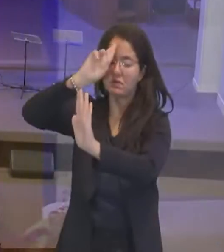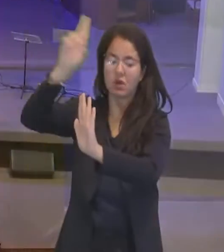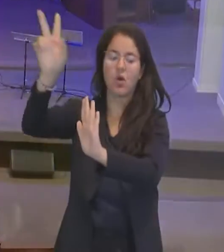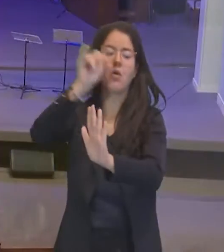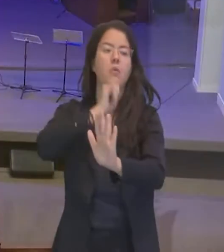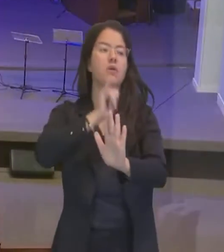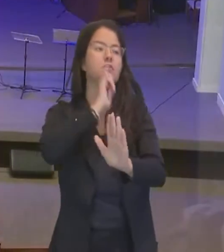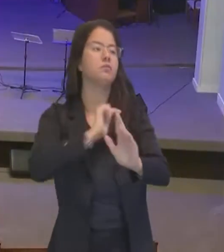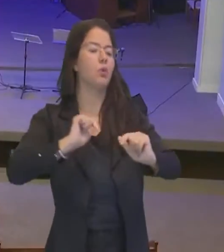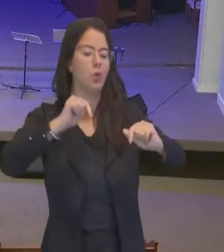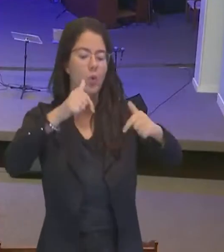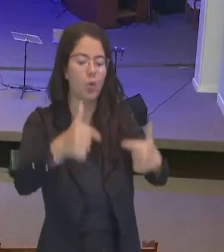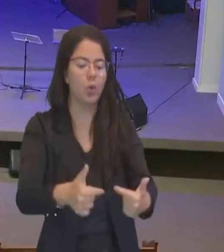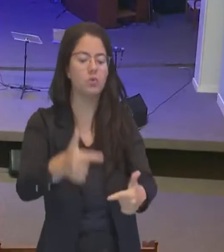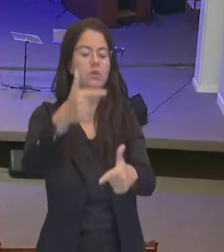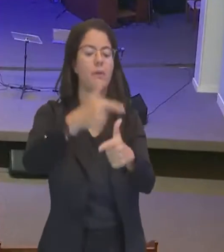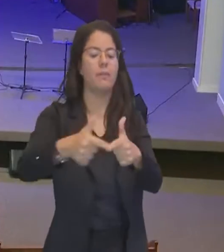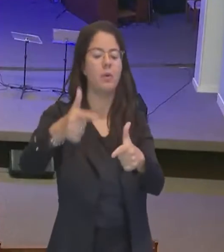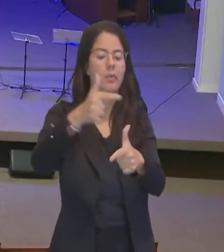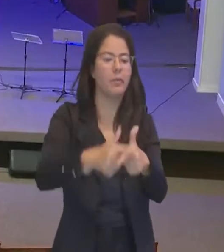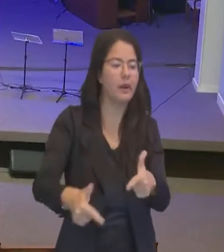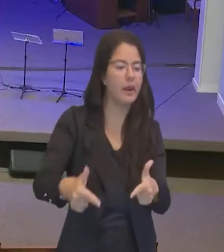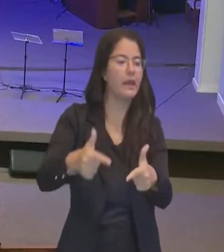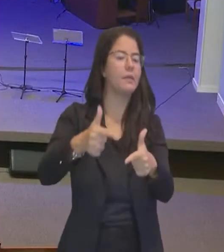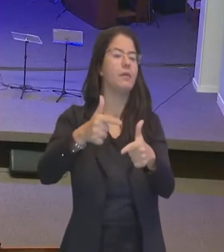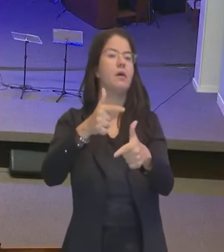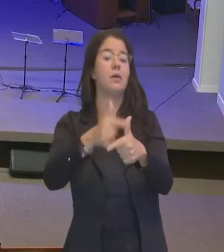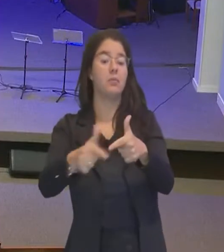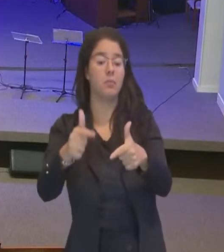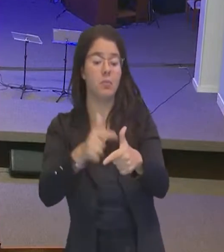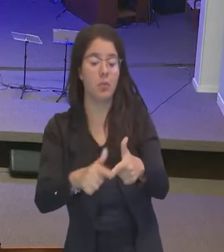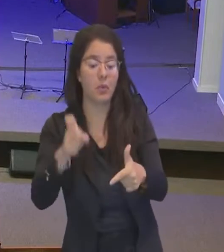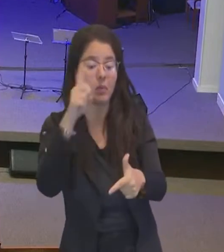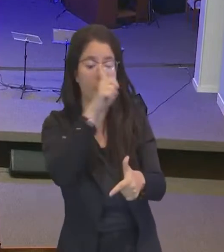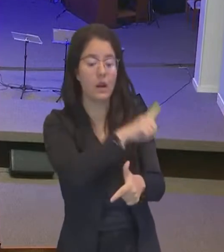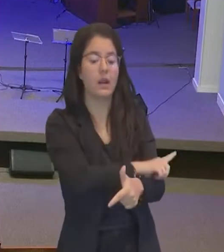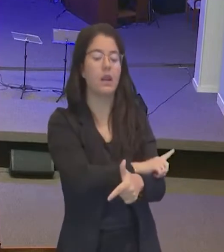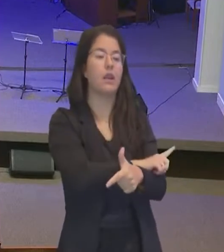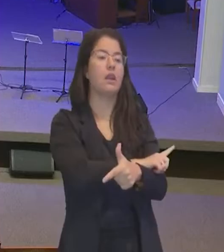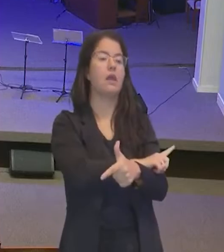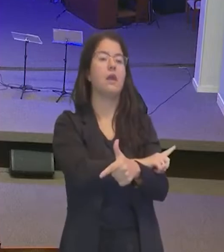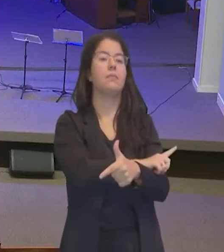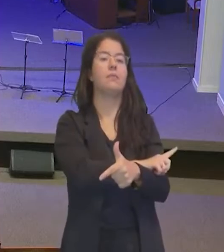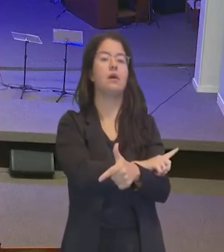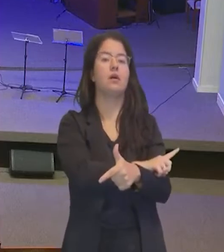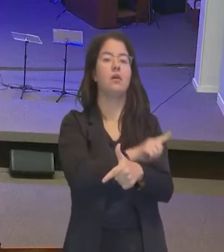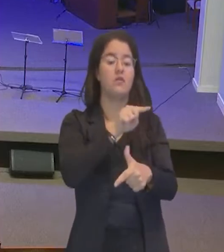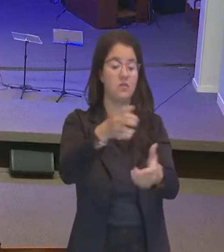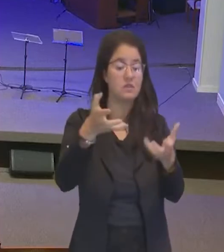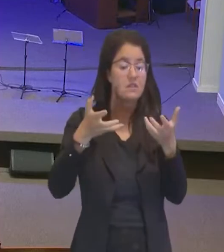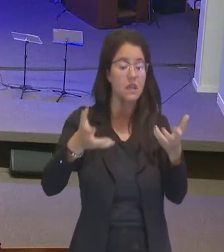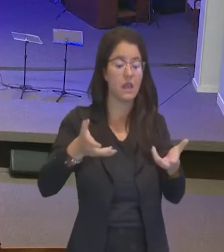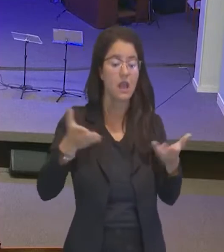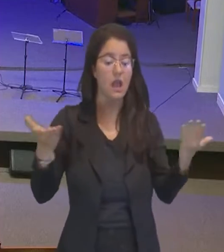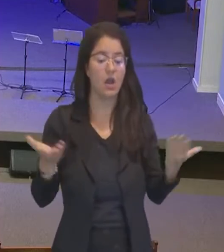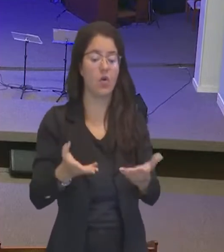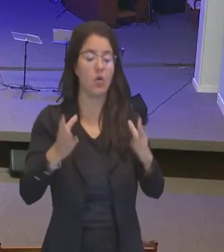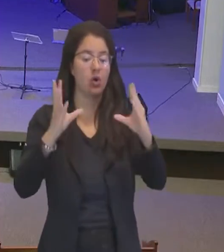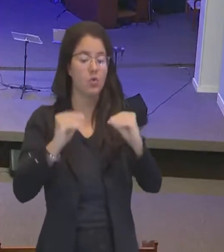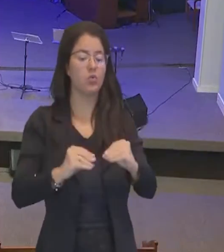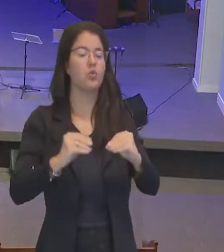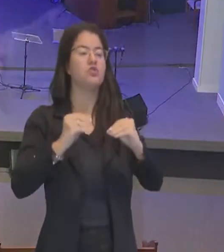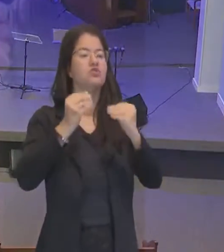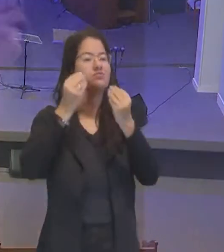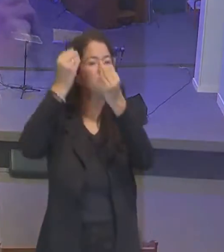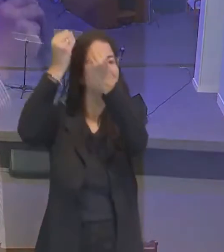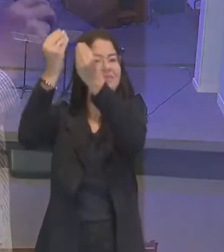uma dificuldade, se você está passando por um problema difícil, por alguma dificuldade, e você gostaria nessa noite de entregar ao